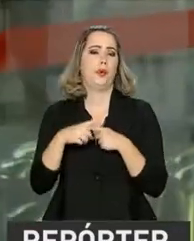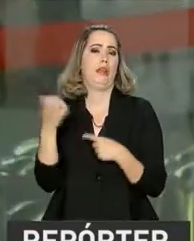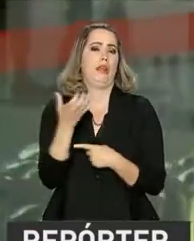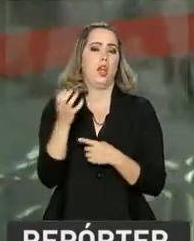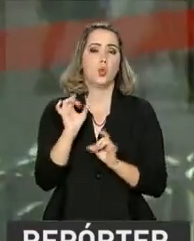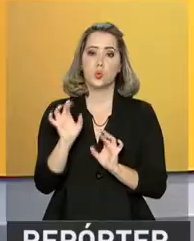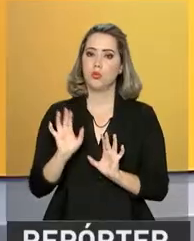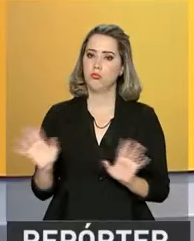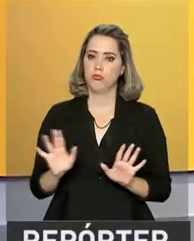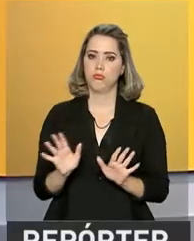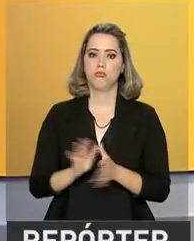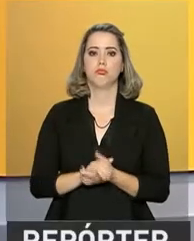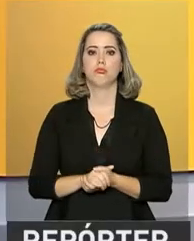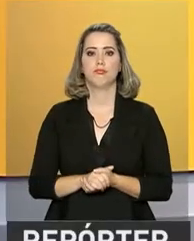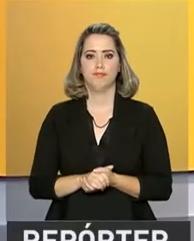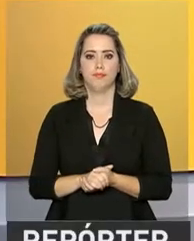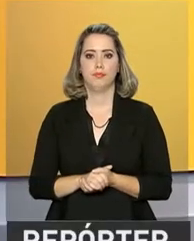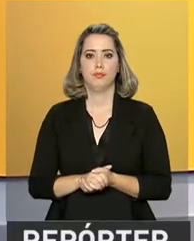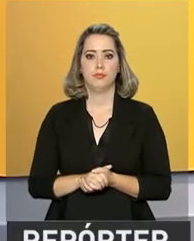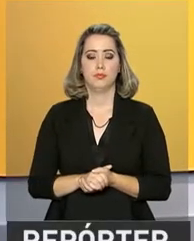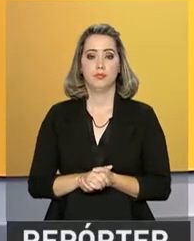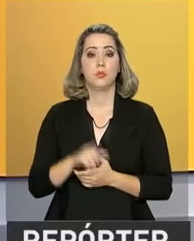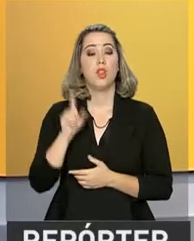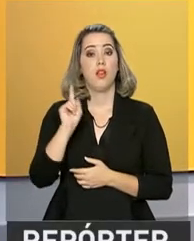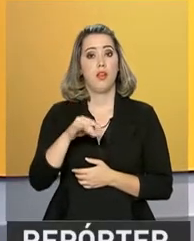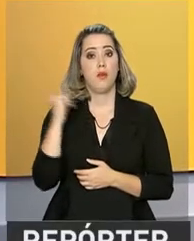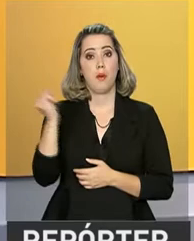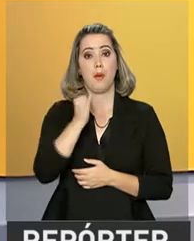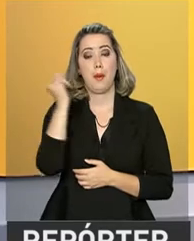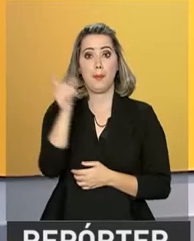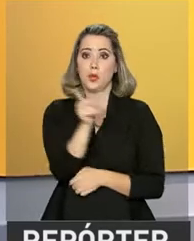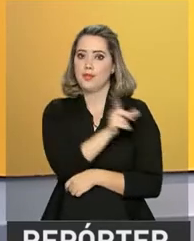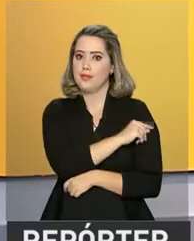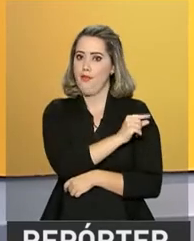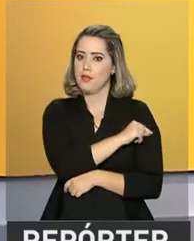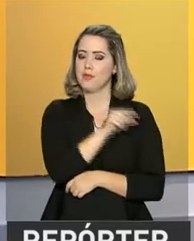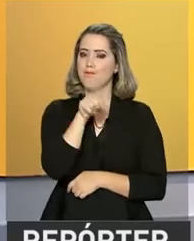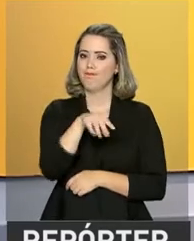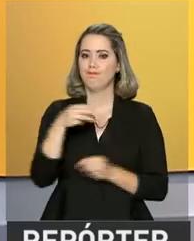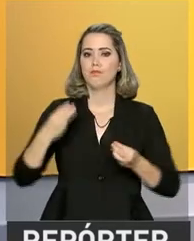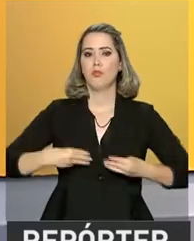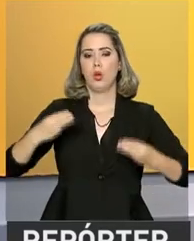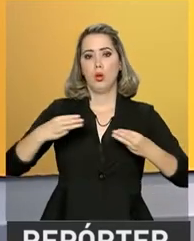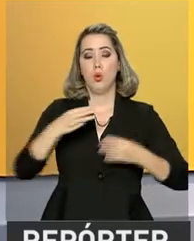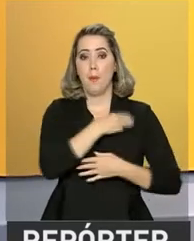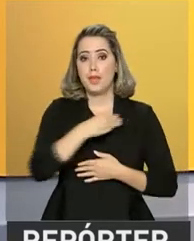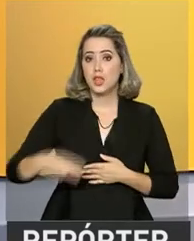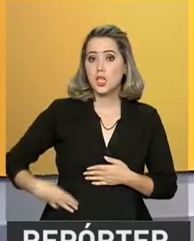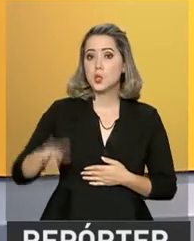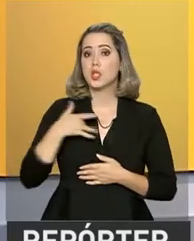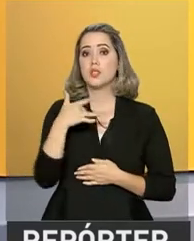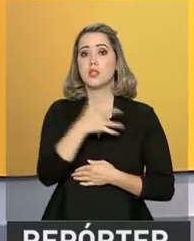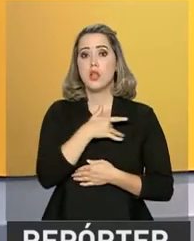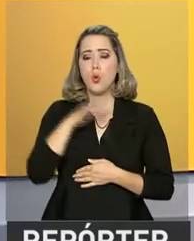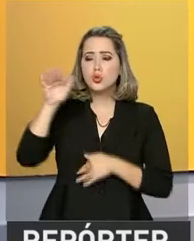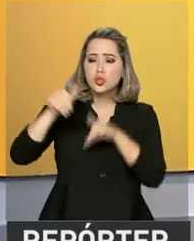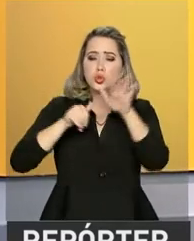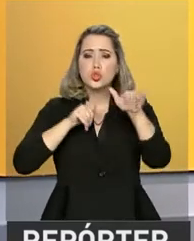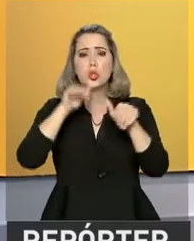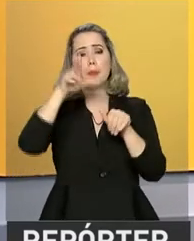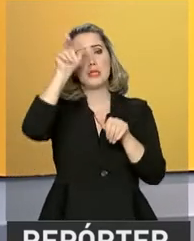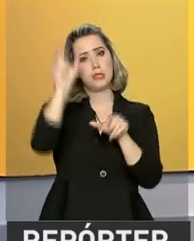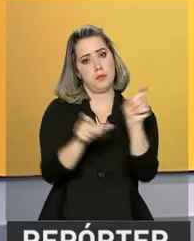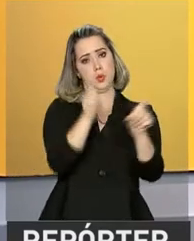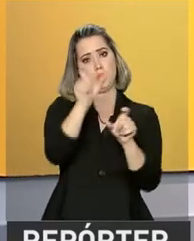mesmo falar agora da importância de se vacinar o ministro da saúde convoca a população para o dia